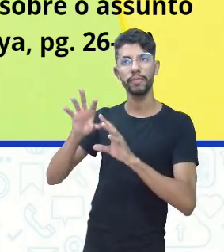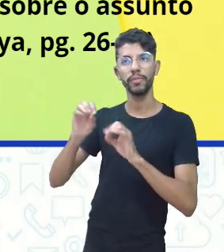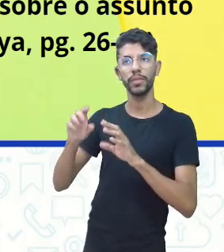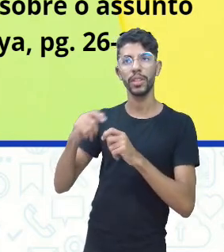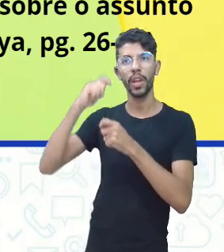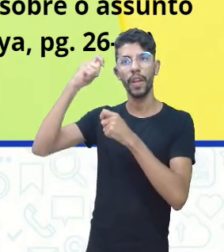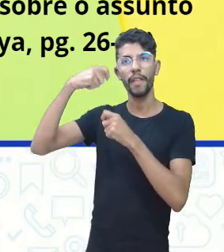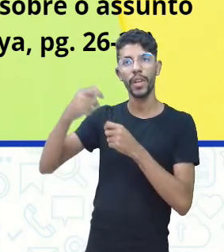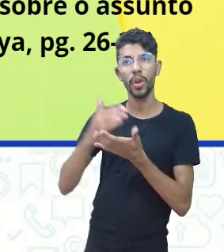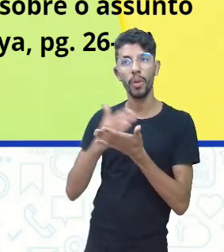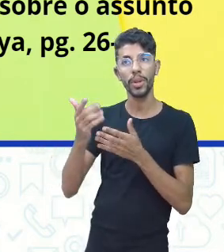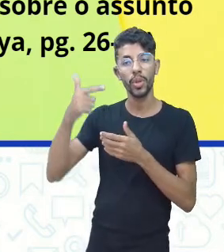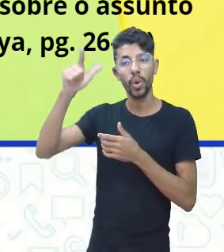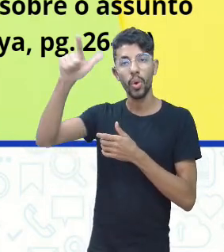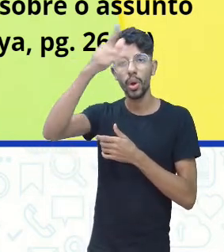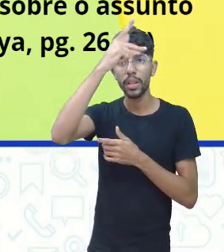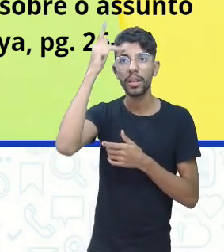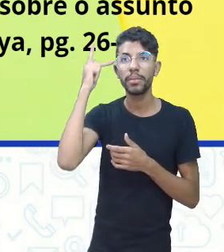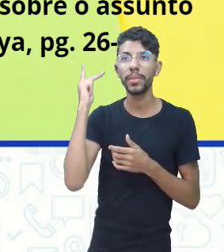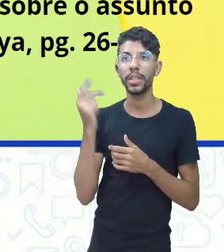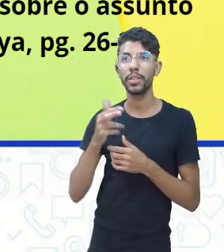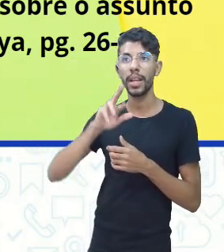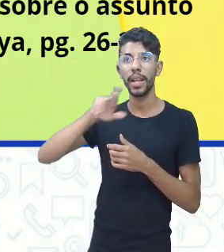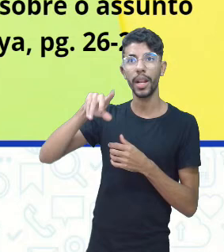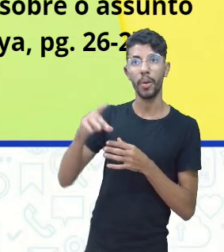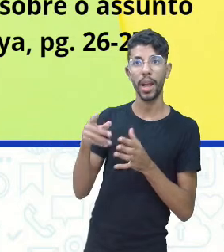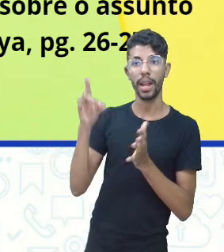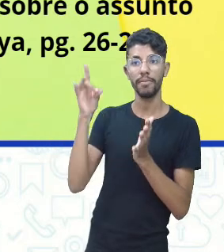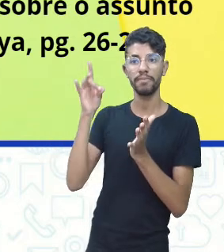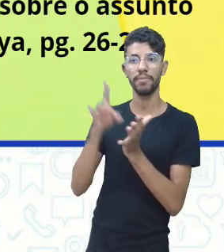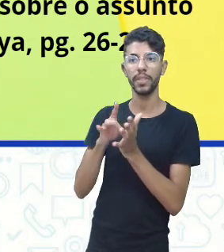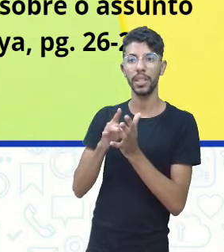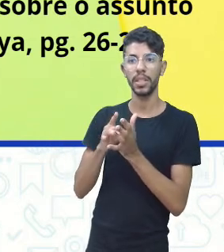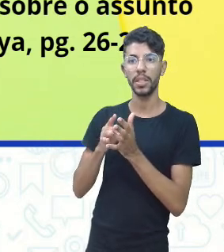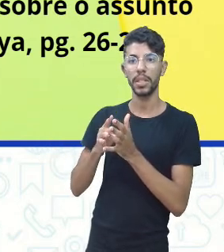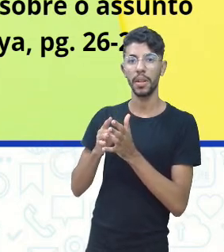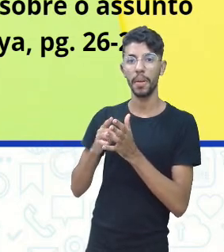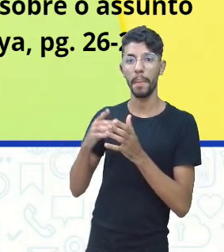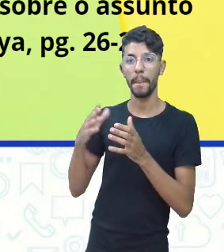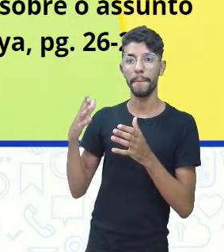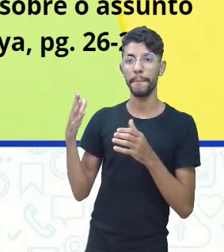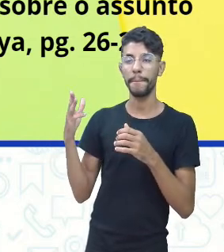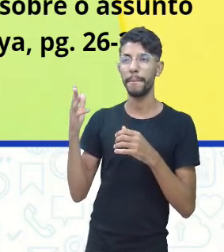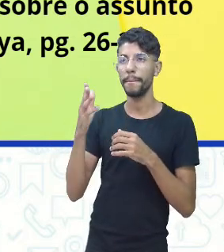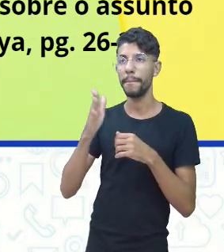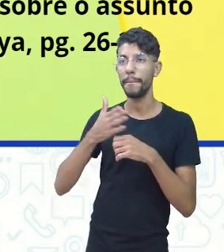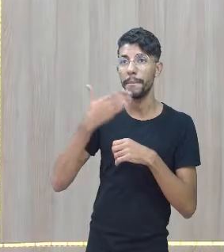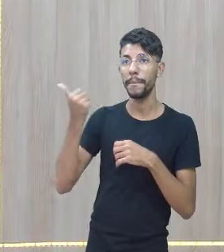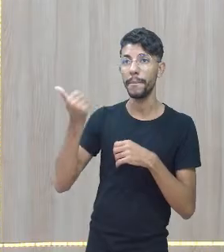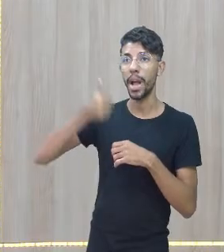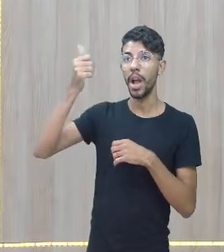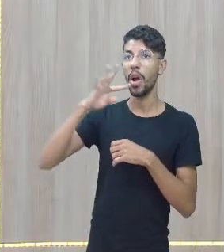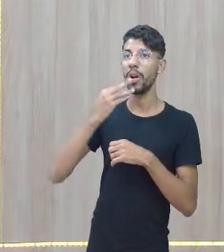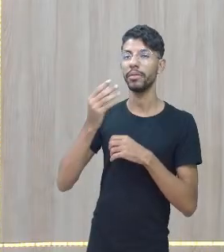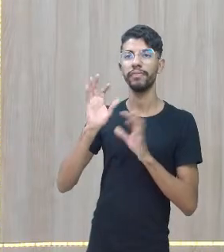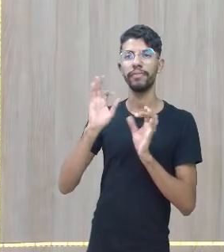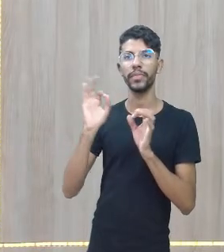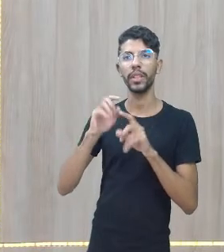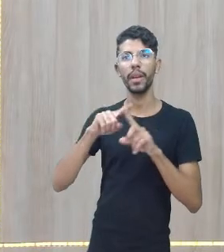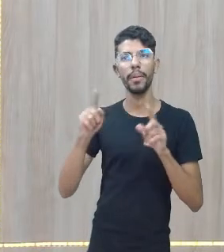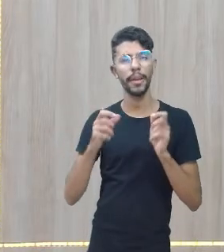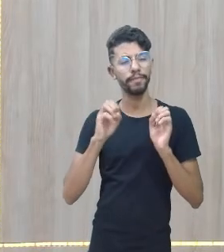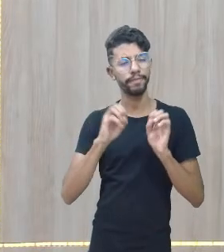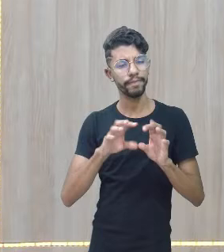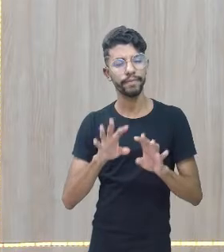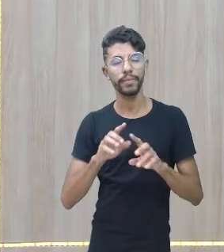por outras pessoas, não necessariamente experts sobre o assunto ensinado. Ou seja, hoje os tutoriais se adaptam muito mais